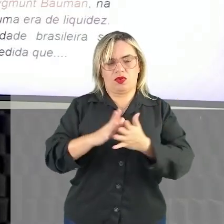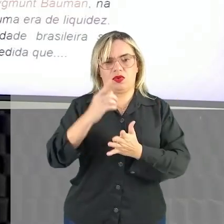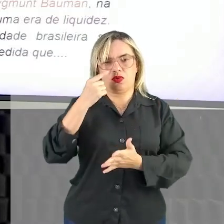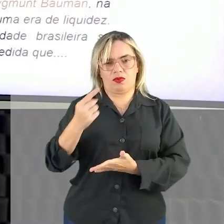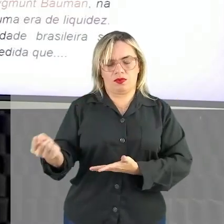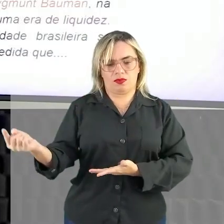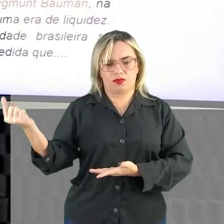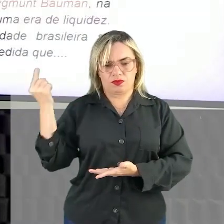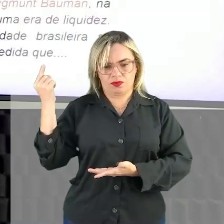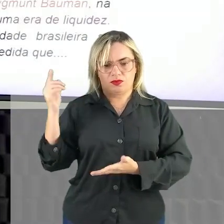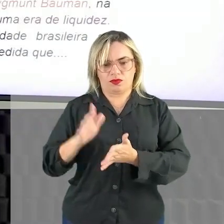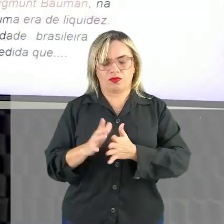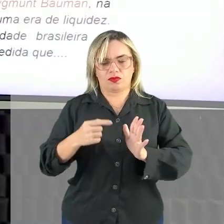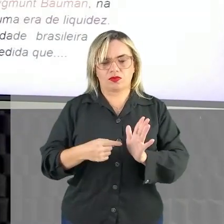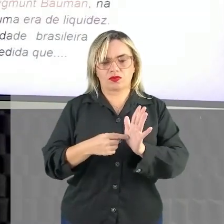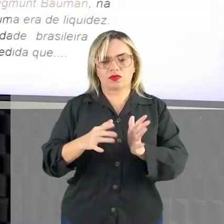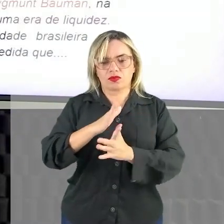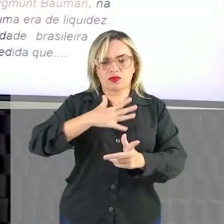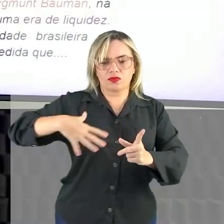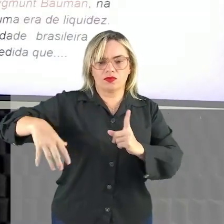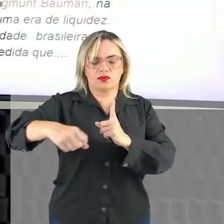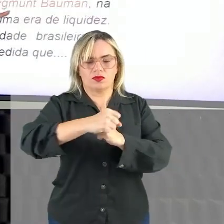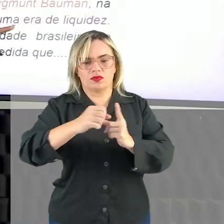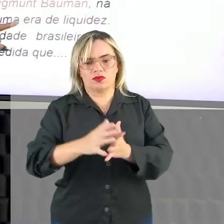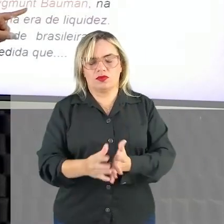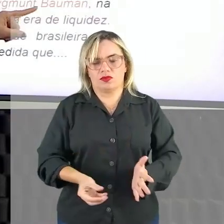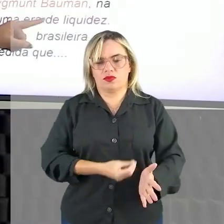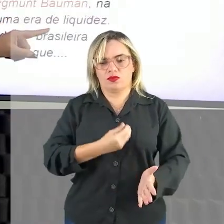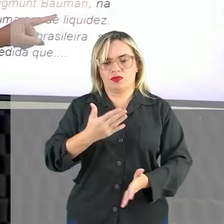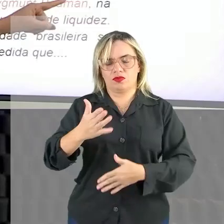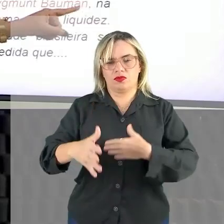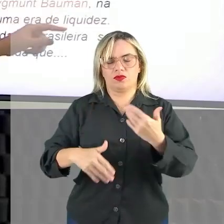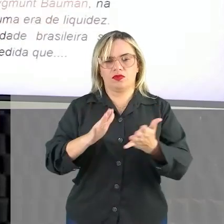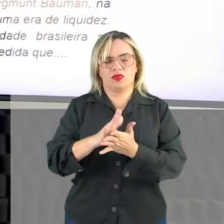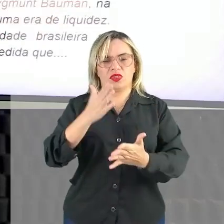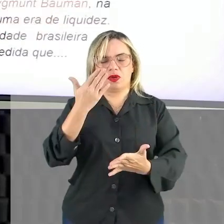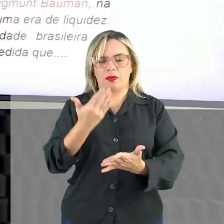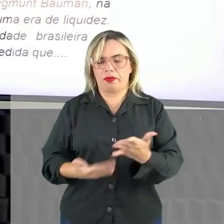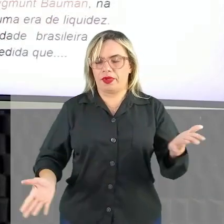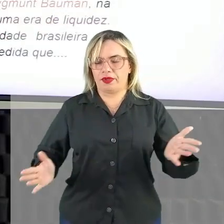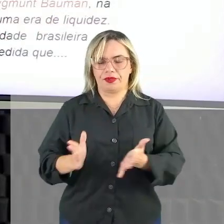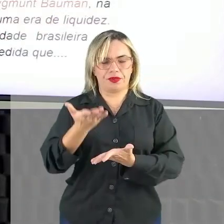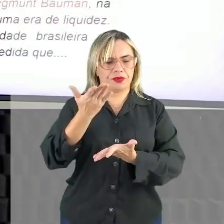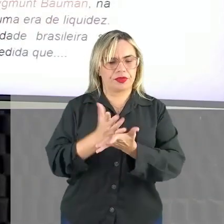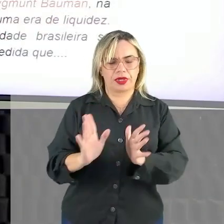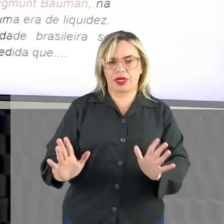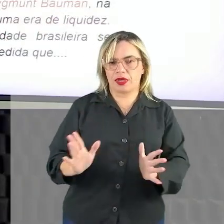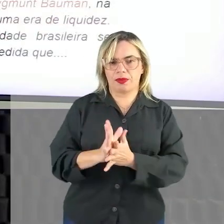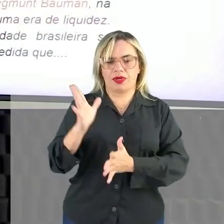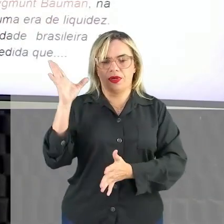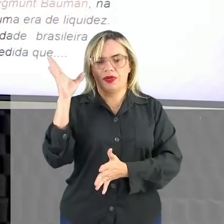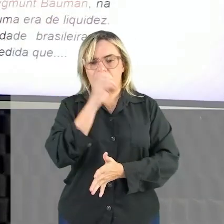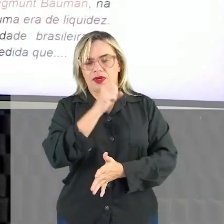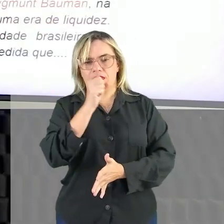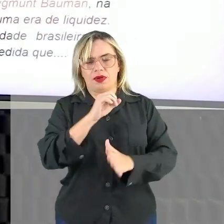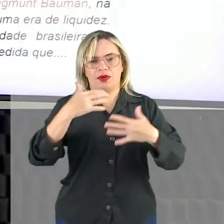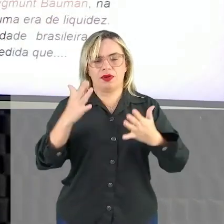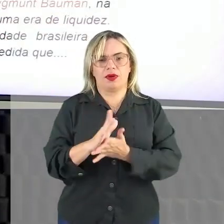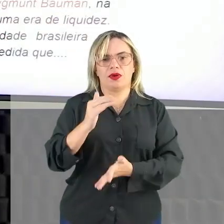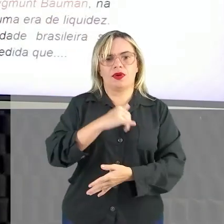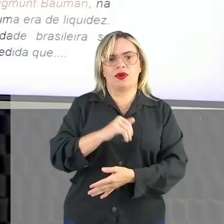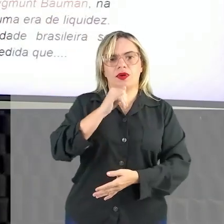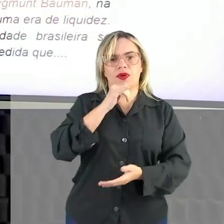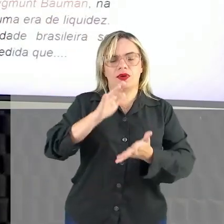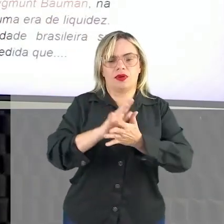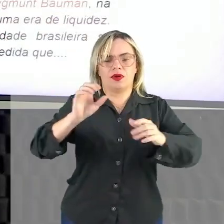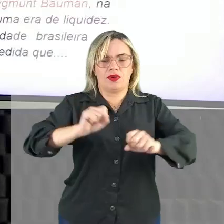entre aspas, a sociedade vive uma era de liquidez. Olha como é um exemplo muito